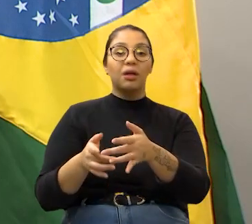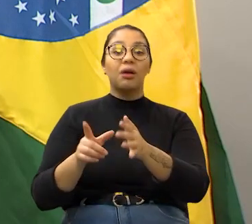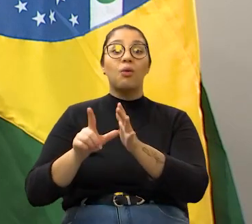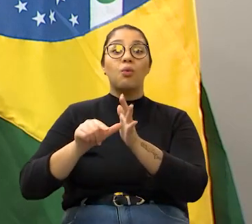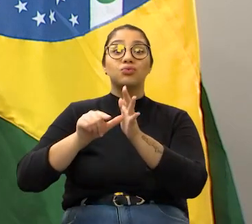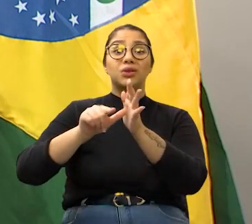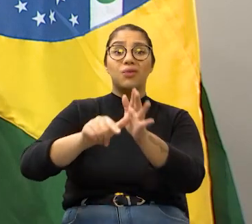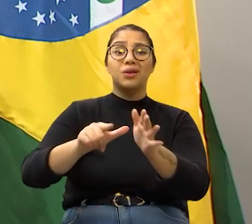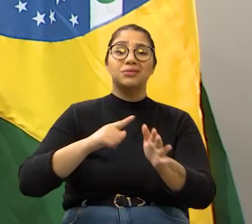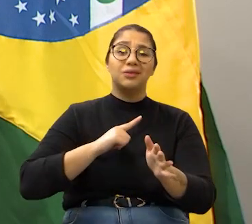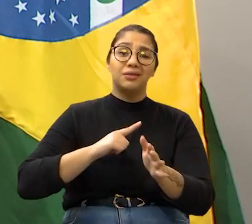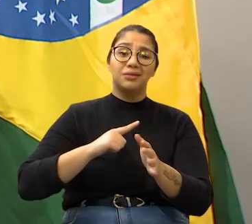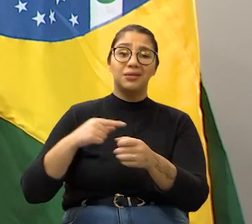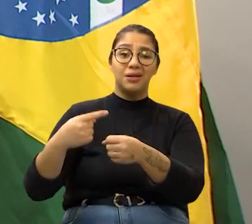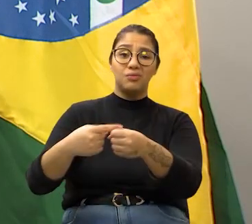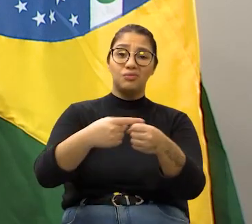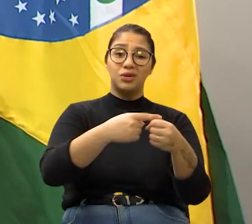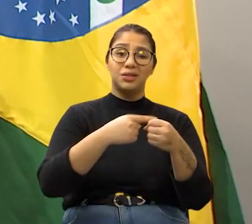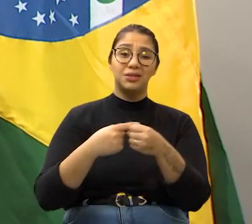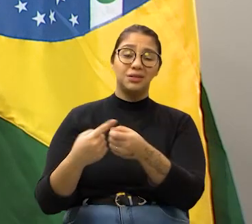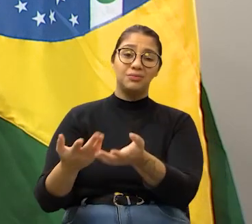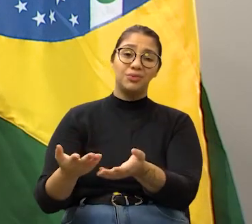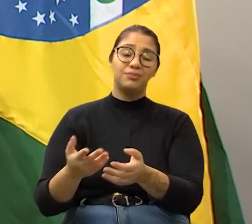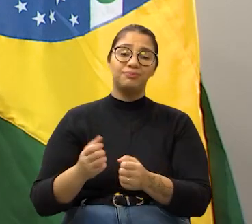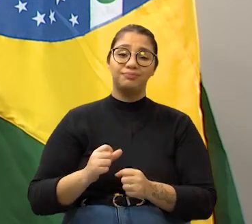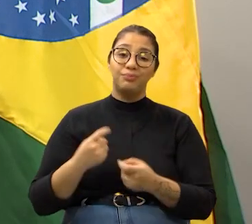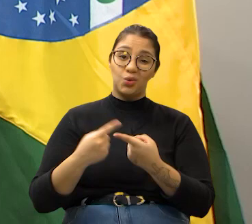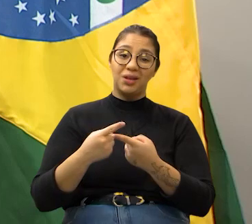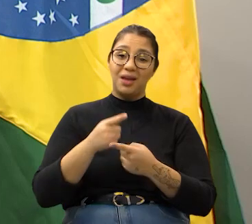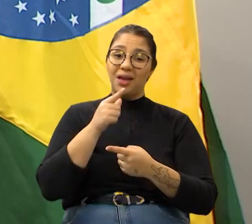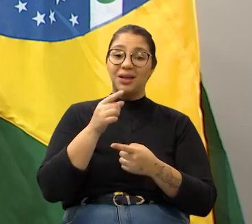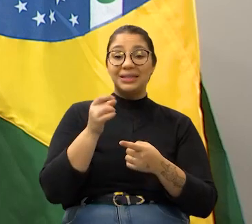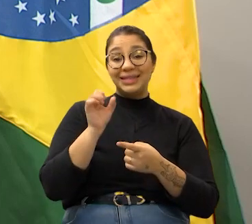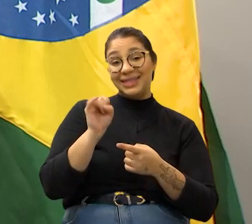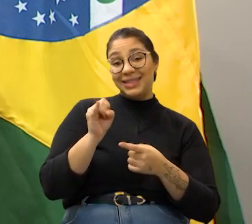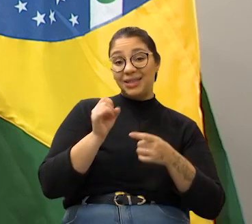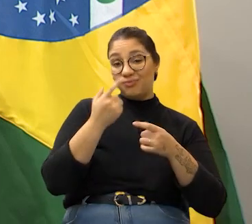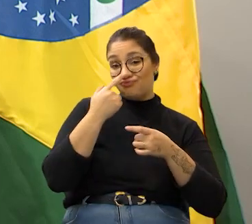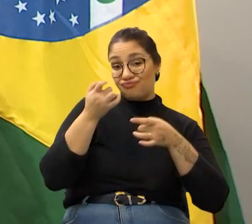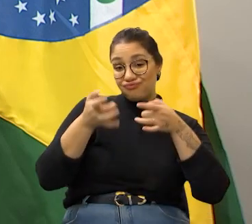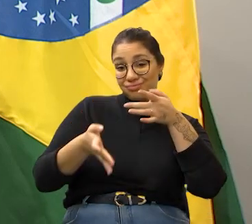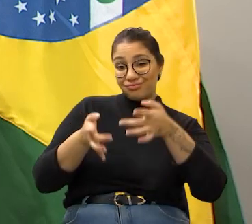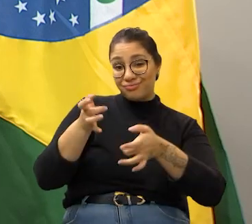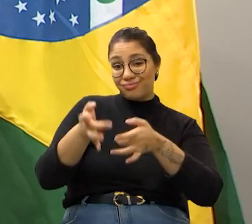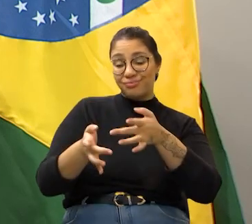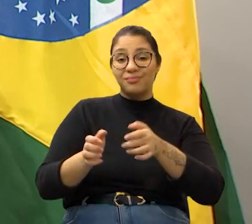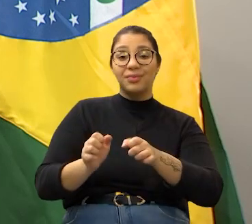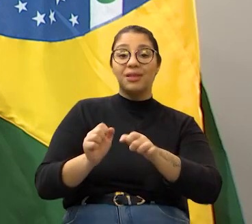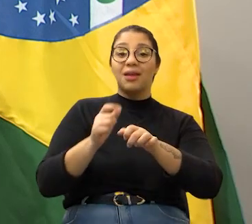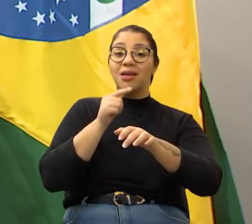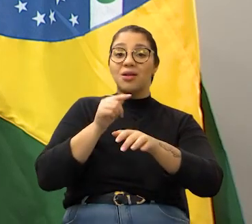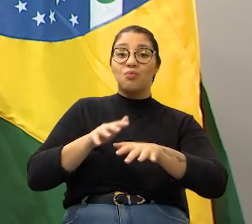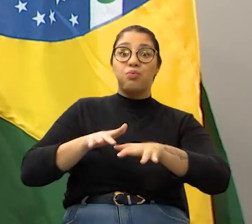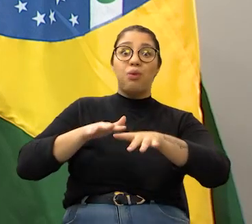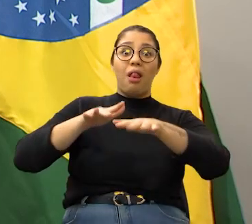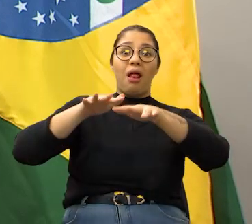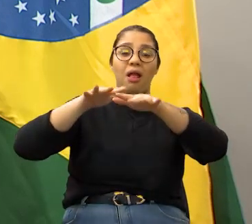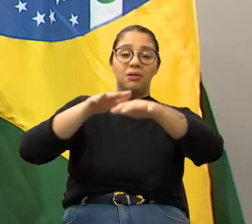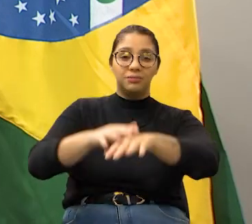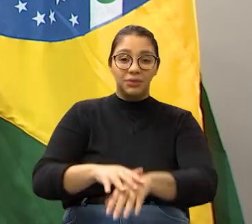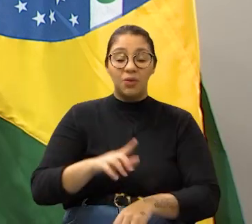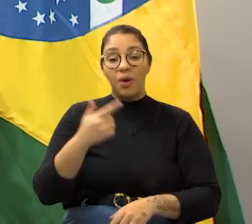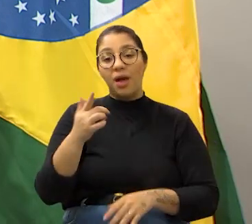os municípios abaixo. Então, esse espírito de solidariedade é necessário. Então,